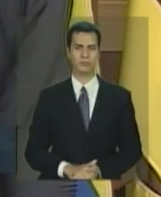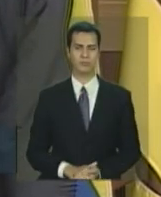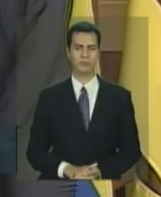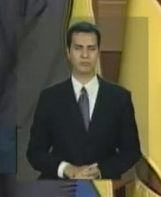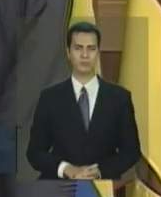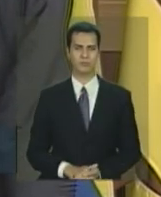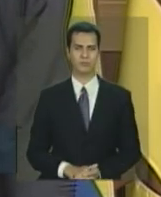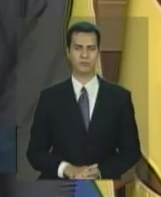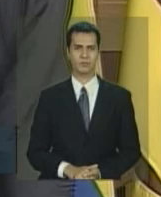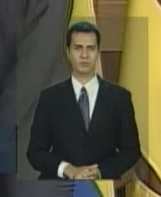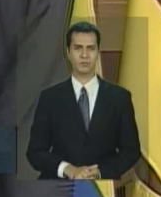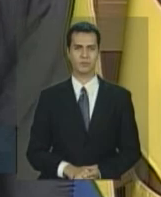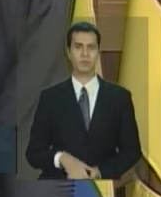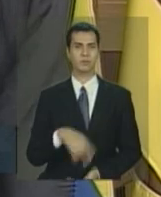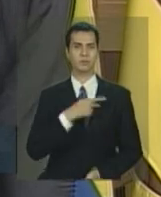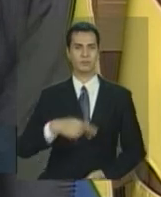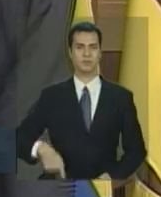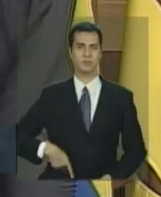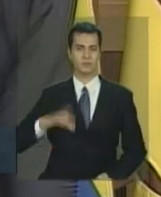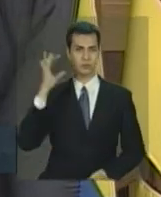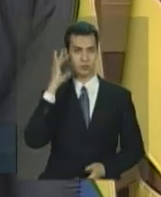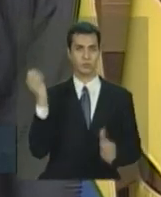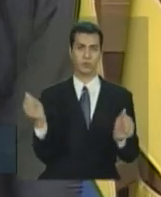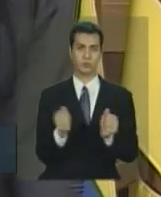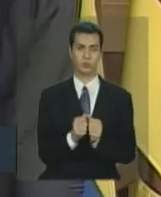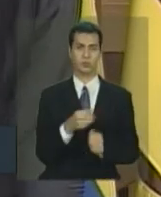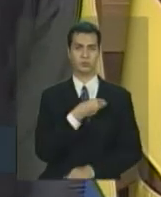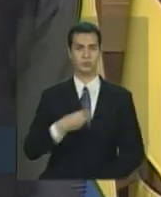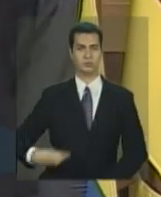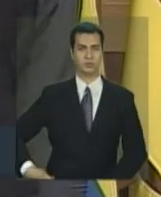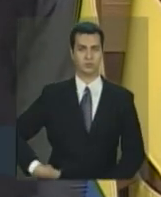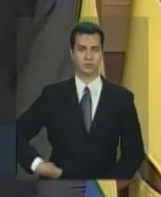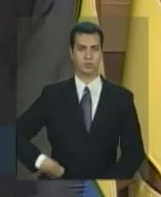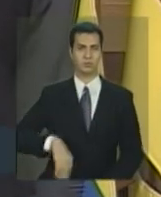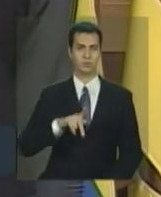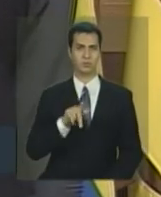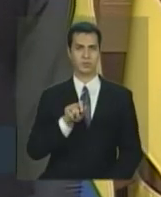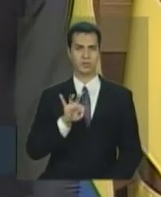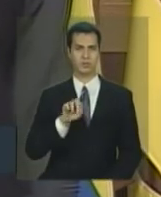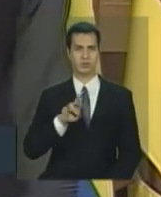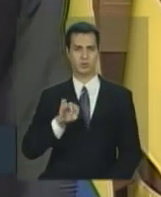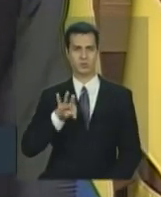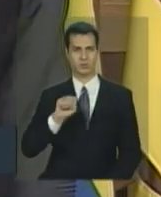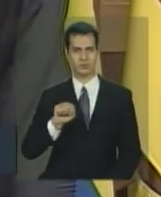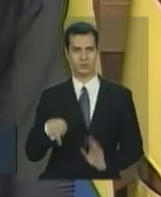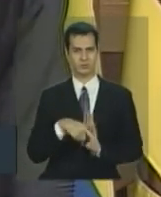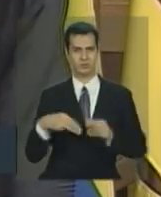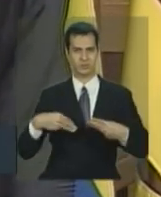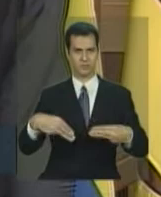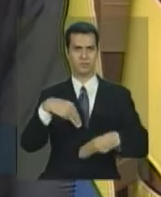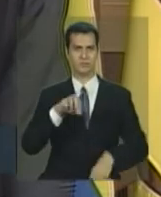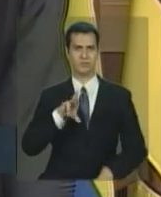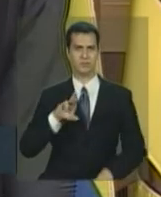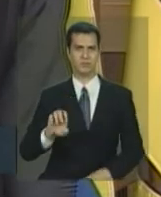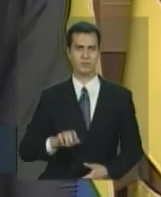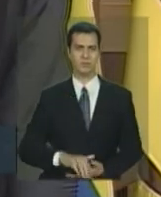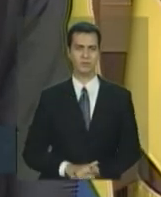A presidenta está acompanhada do ministro das Relações Exteriores, Antônio Patriota.